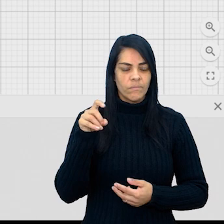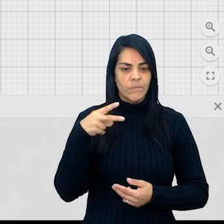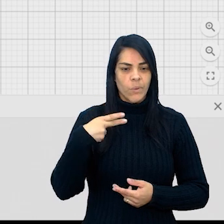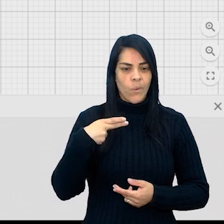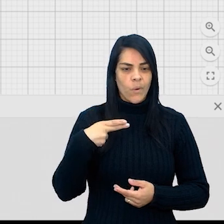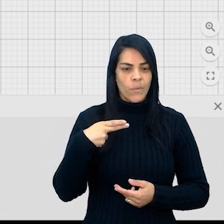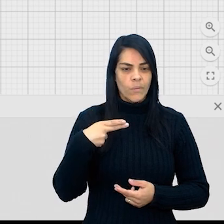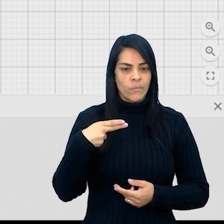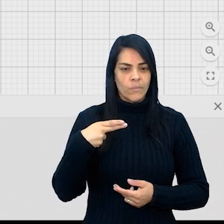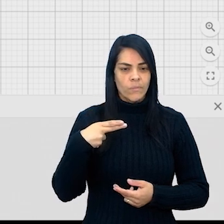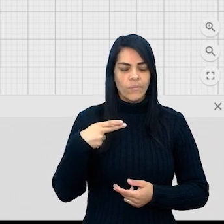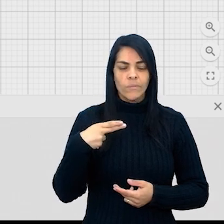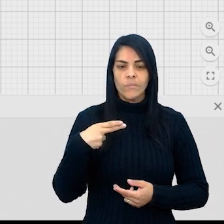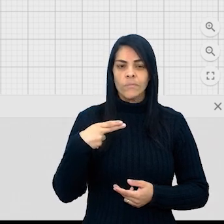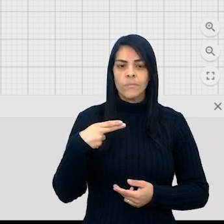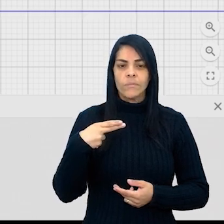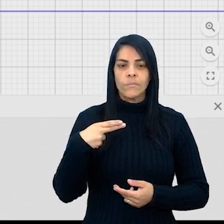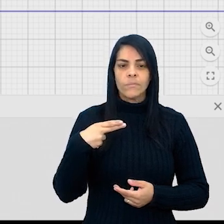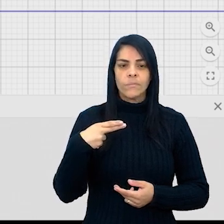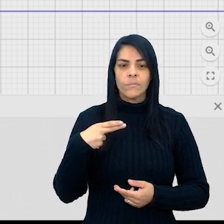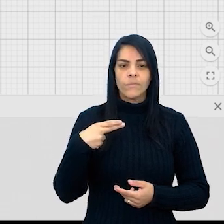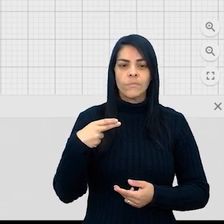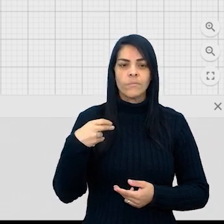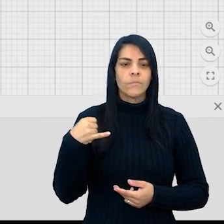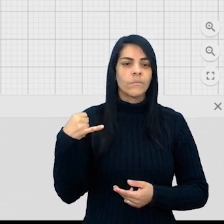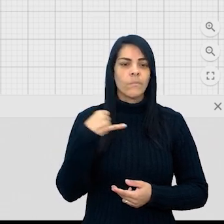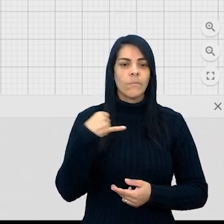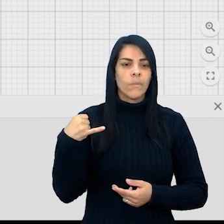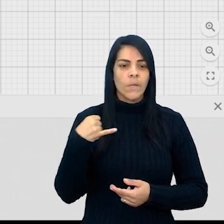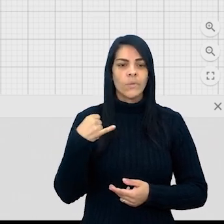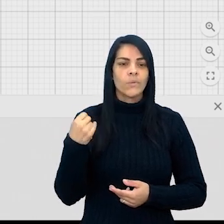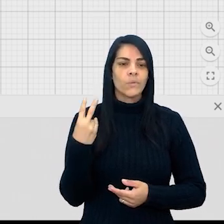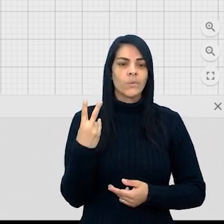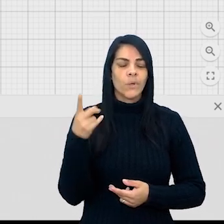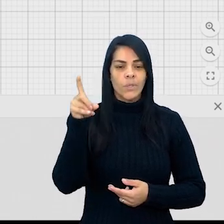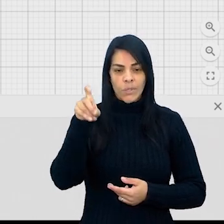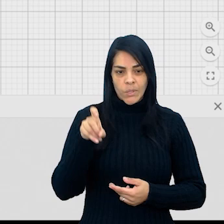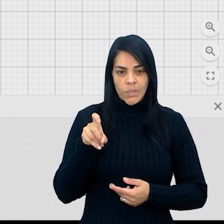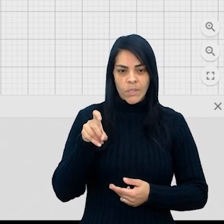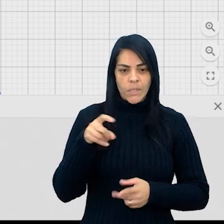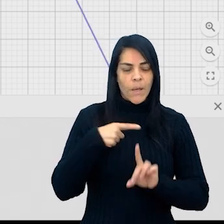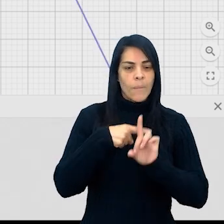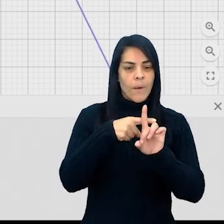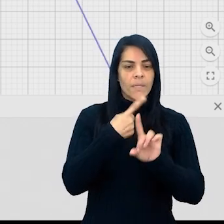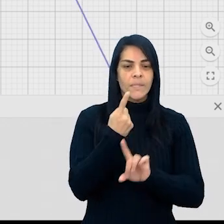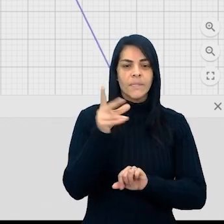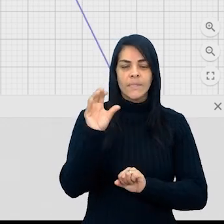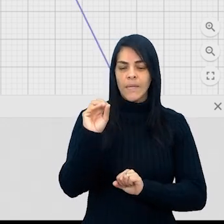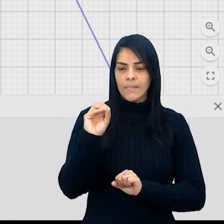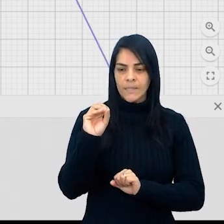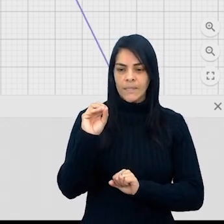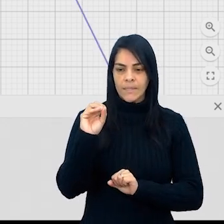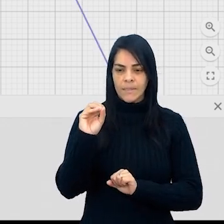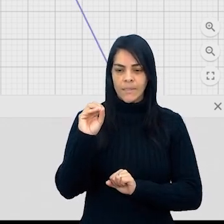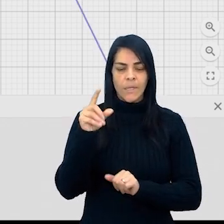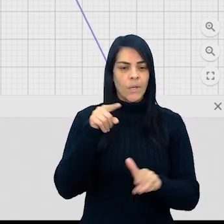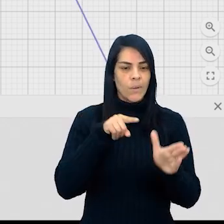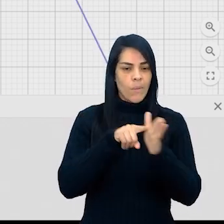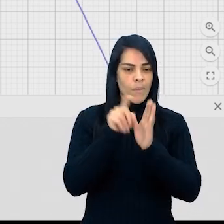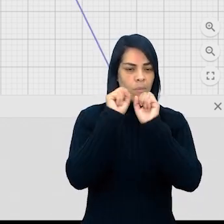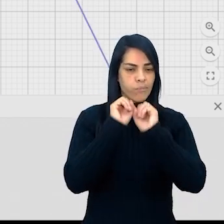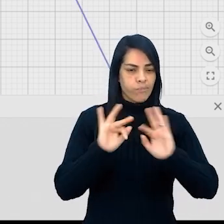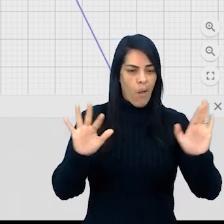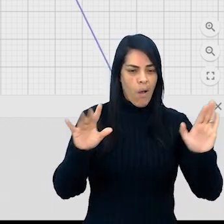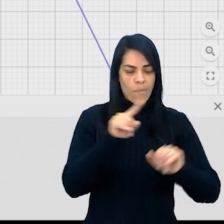igual a menos 2x mais 10. Uma pergunta